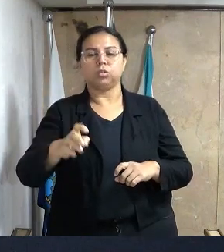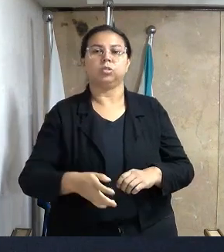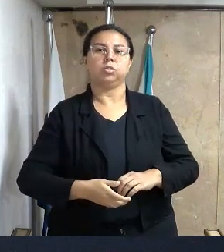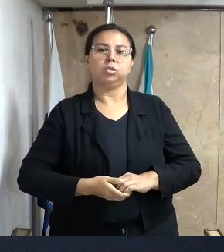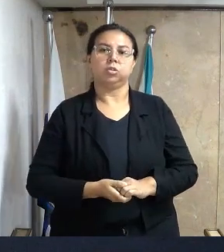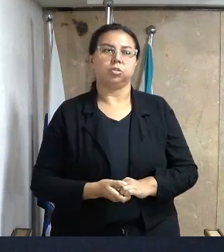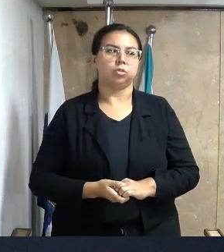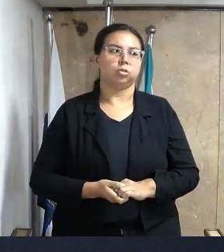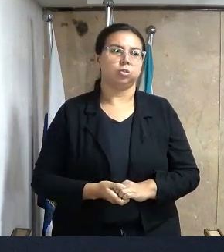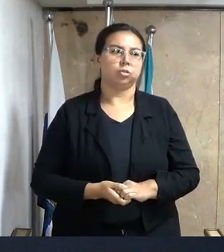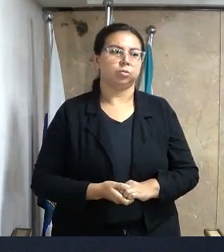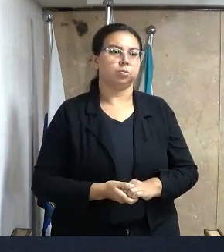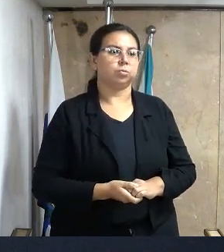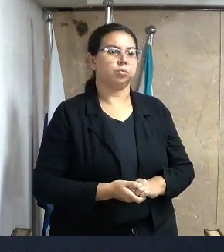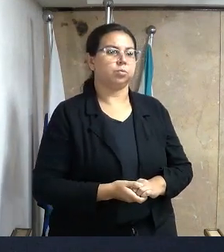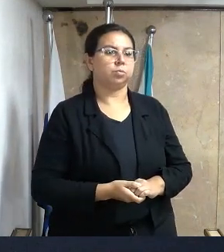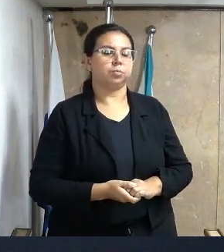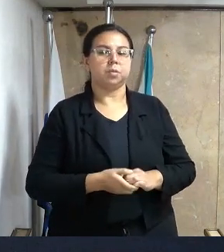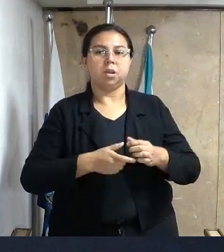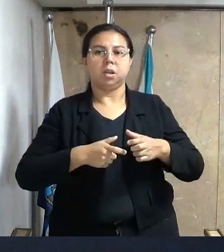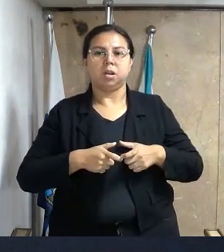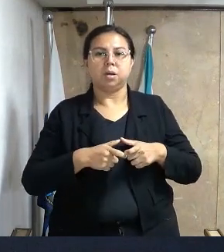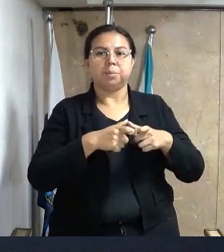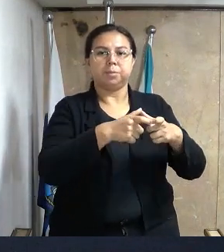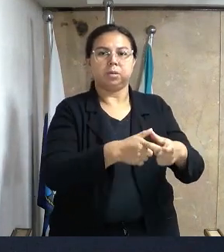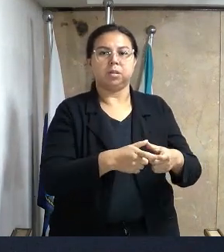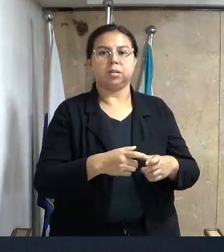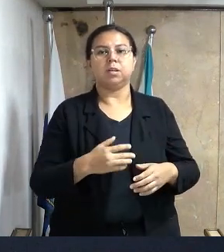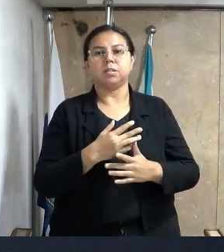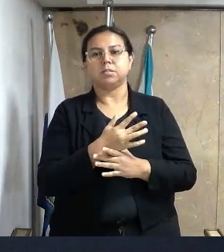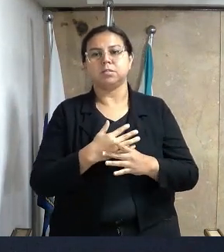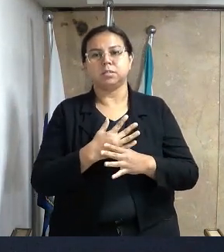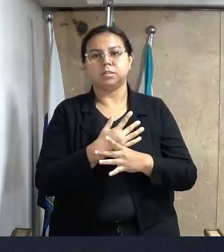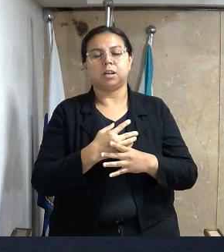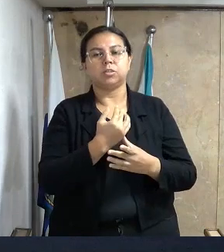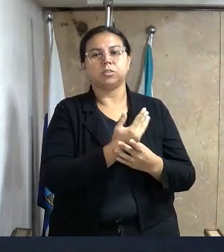de Médici, a medalha Cidade Duque Caxias.